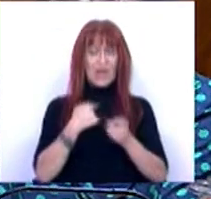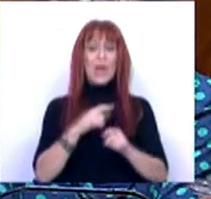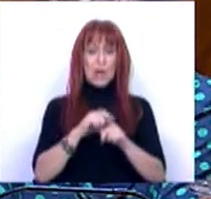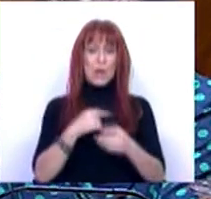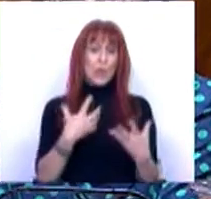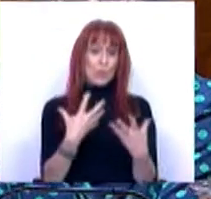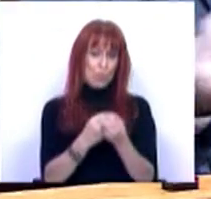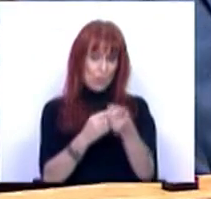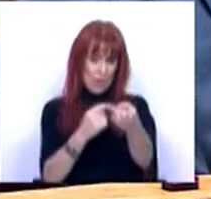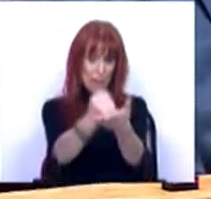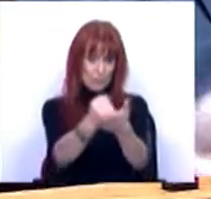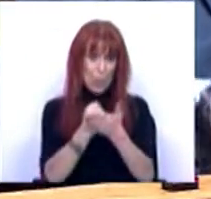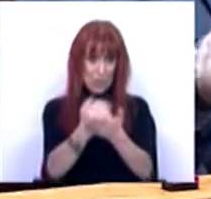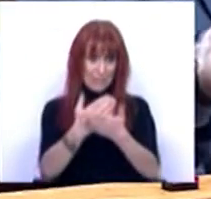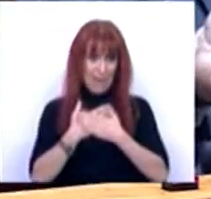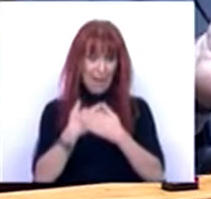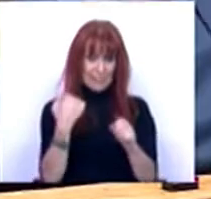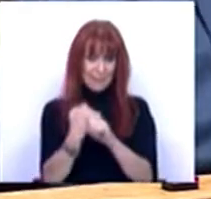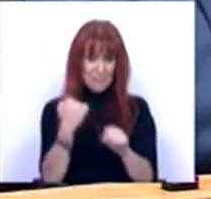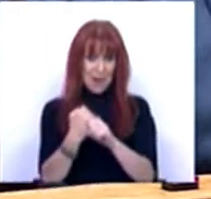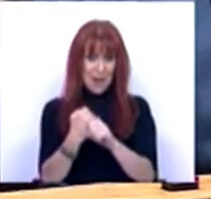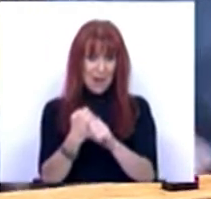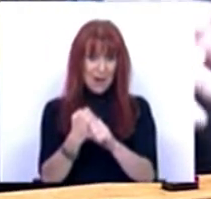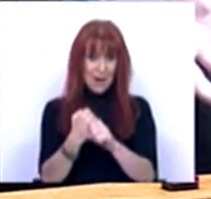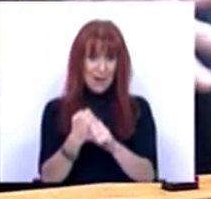conto, obviamente, com o seu apoio neste trabalho.